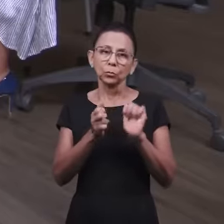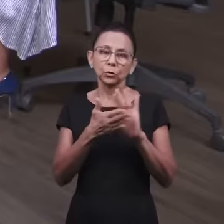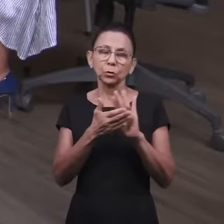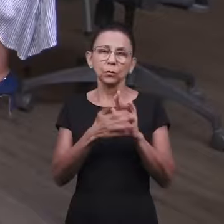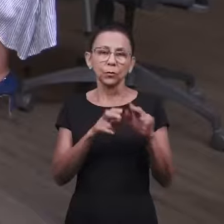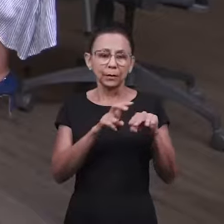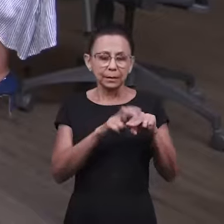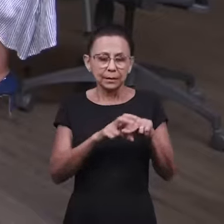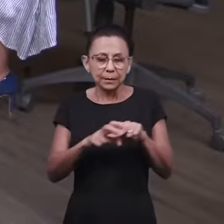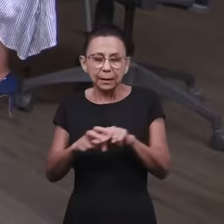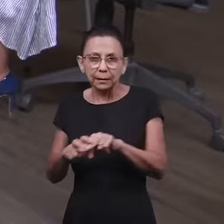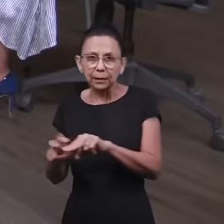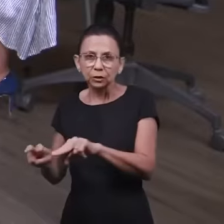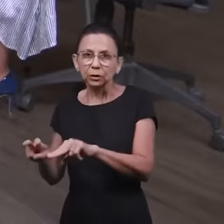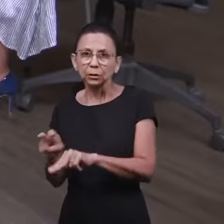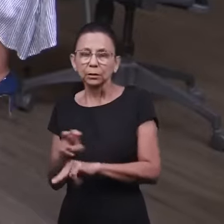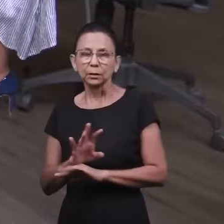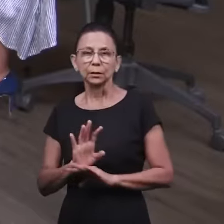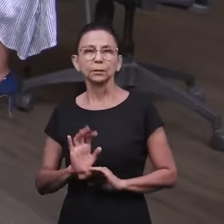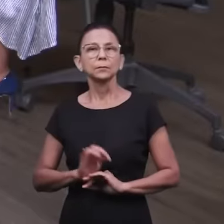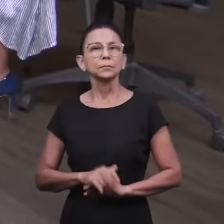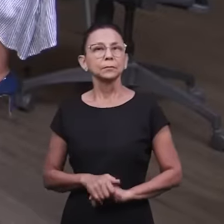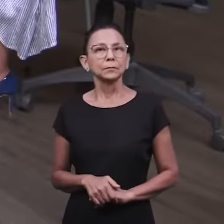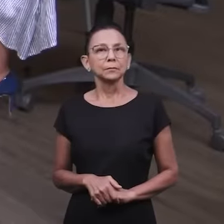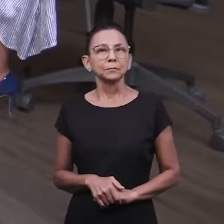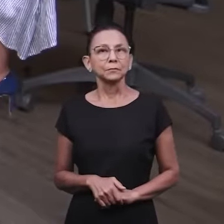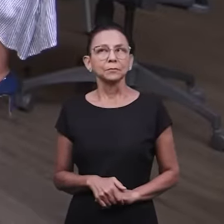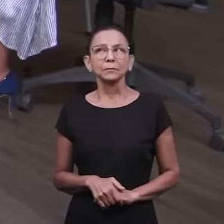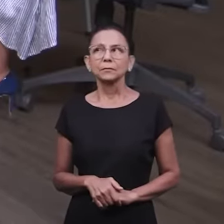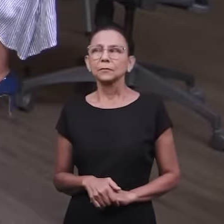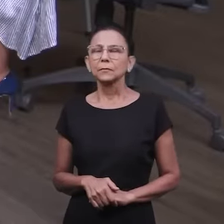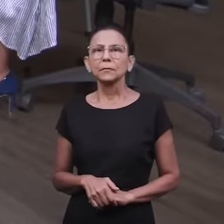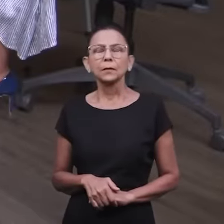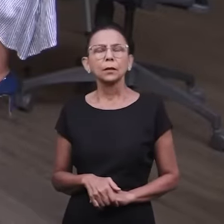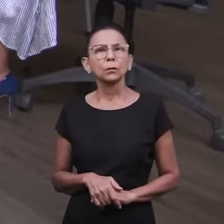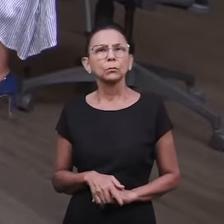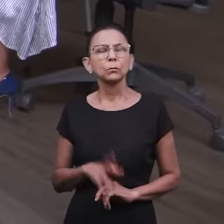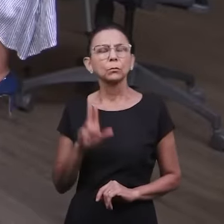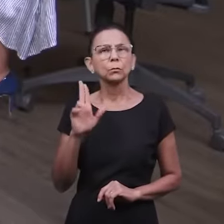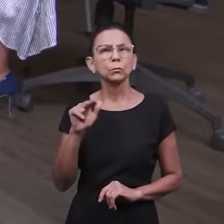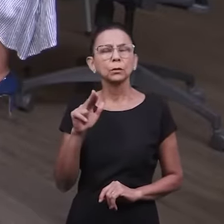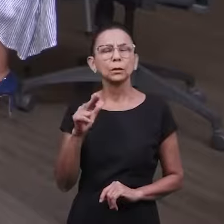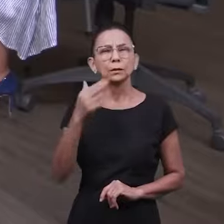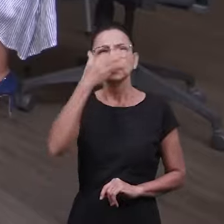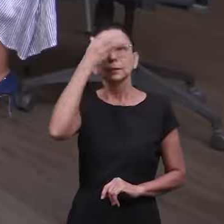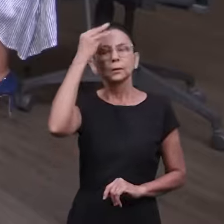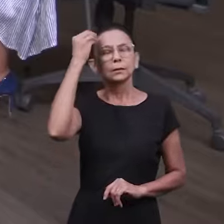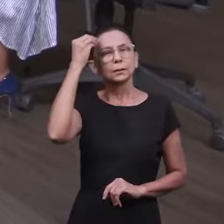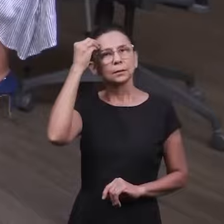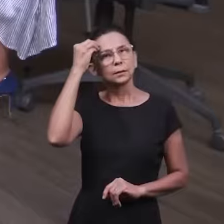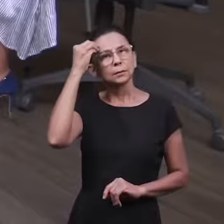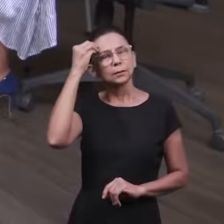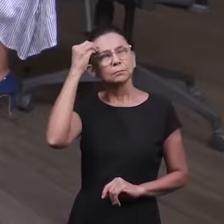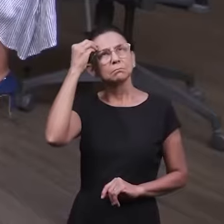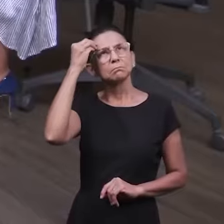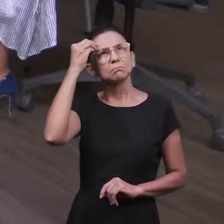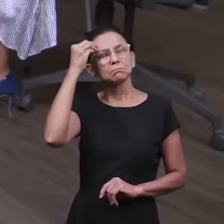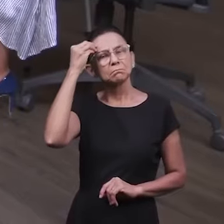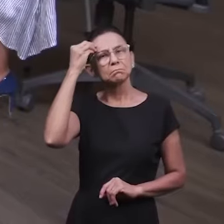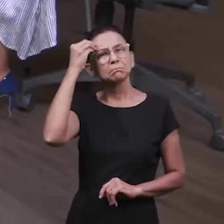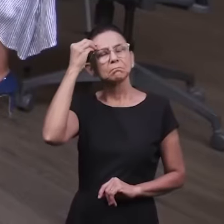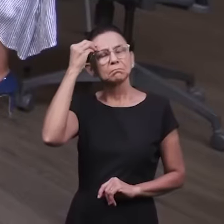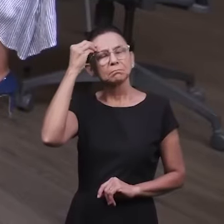exposição. Mas foi algo que marcou a ponto de eu nunca me esquecer daquele louvor naquele dia.